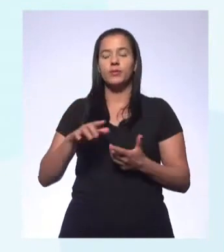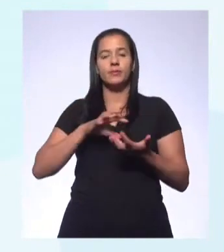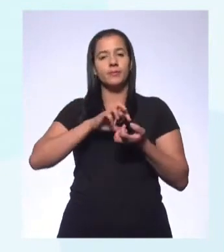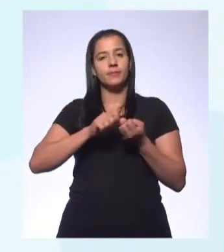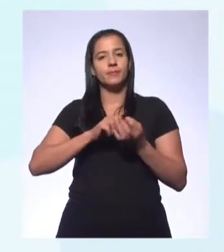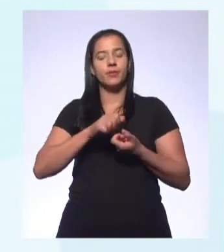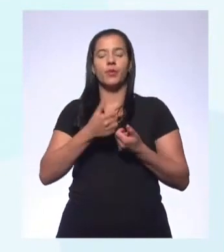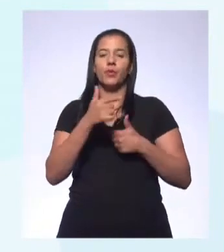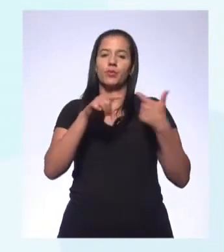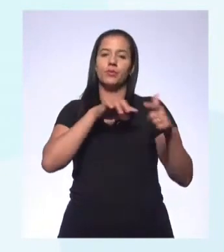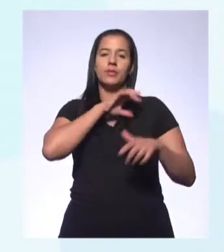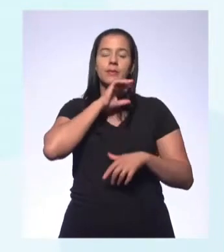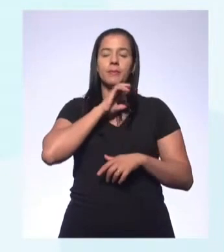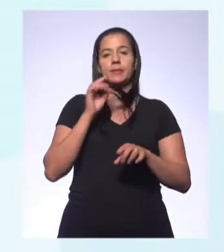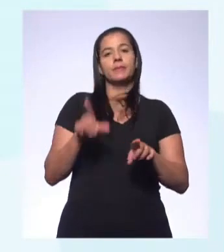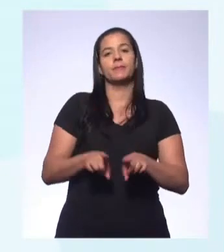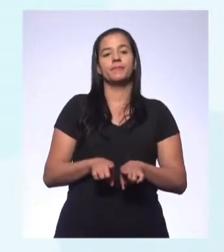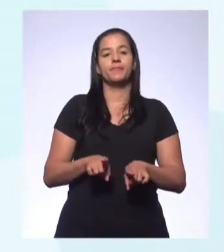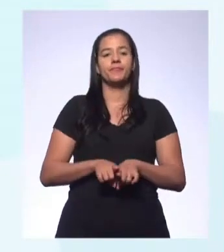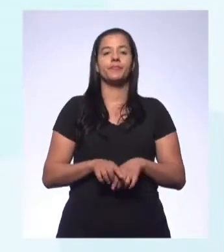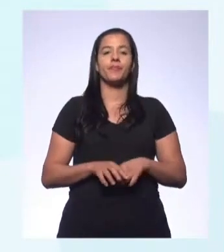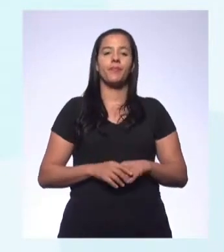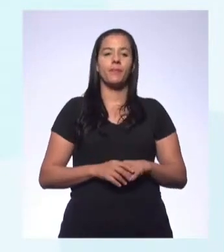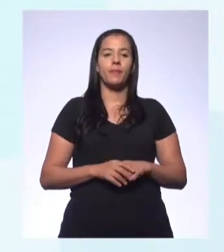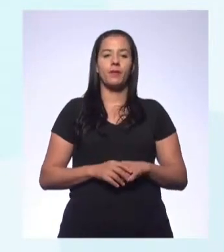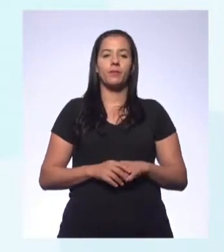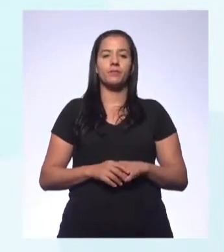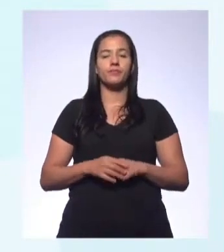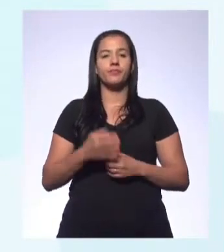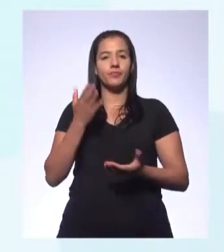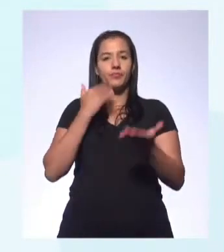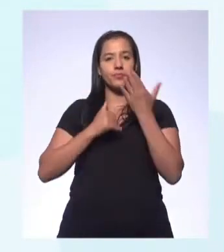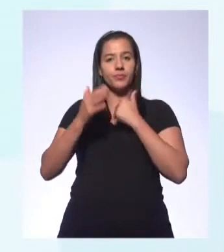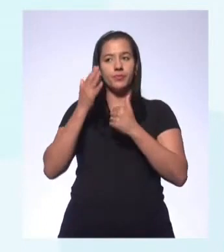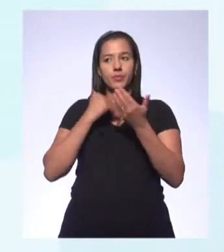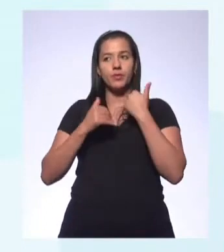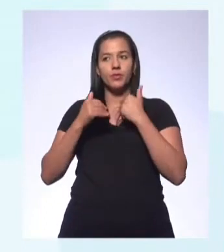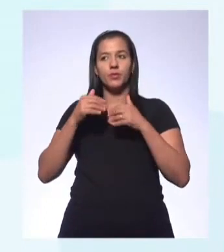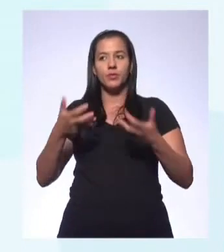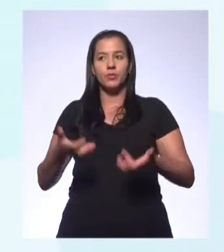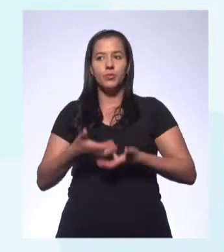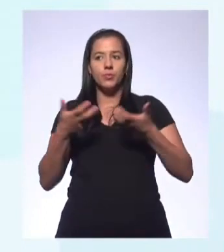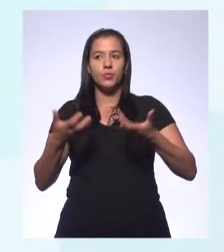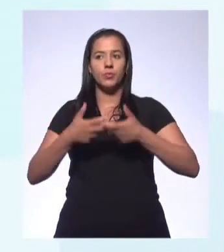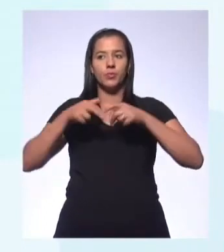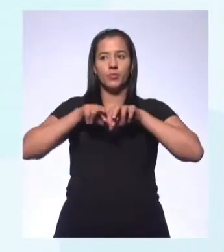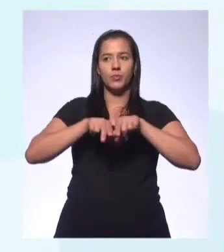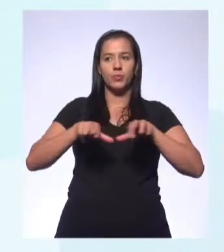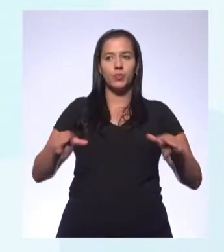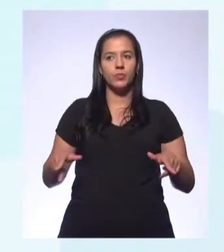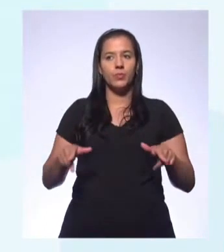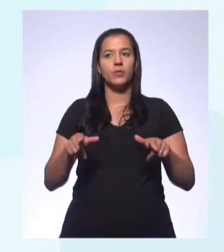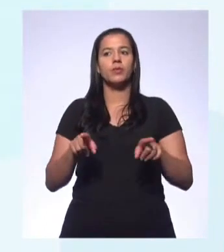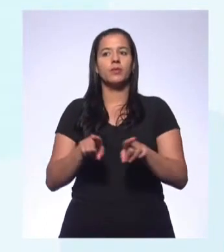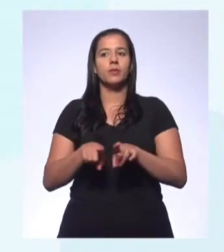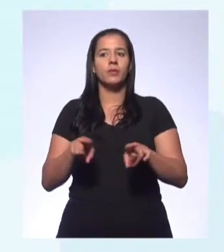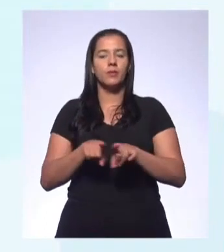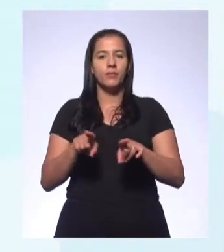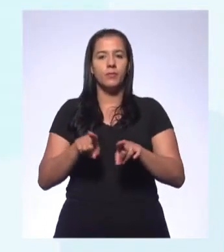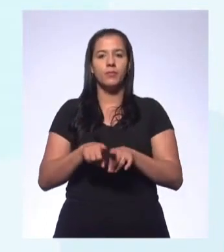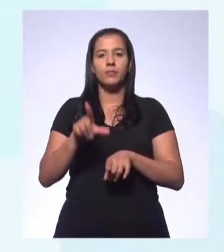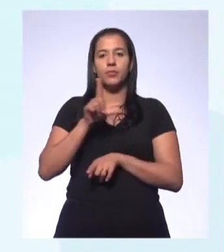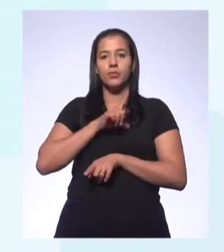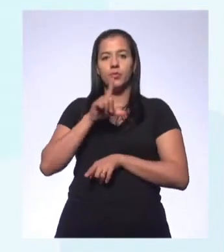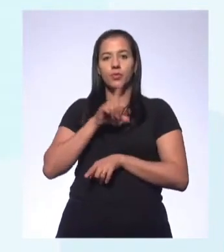outros animais. Então aqui, né, nós nos alimentamos das leguminosas, etc. e tal, e também temos aí o